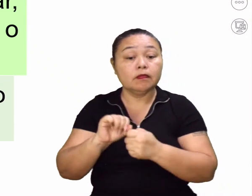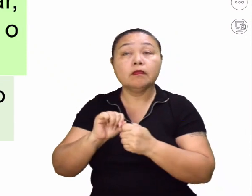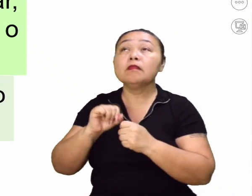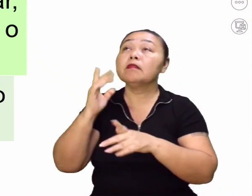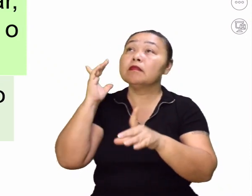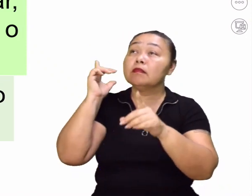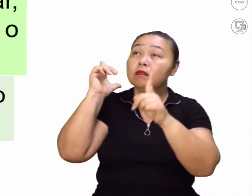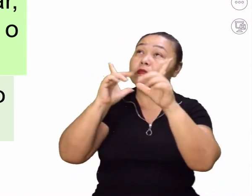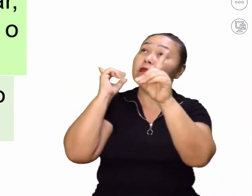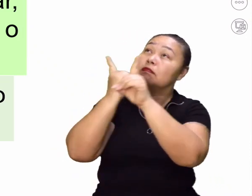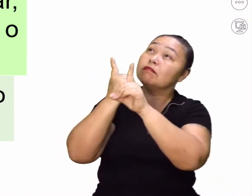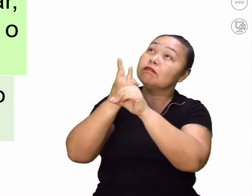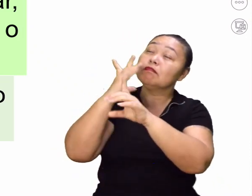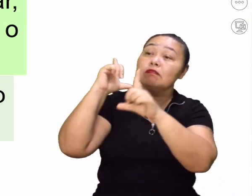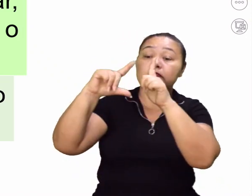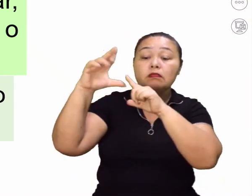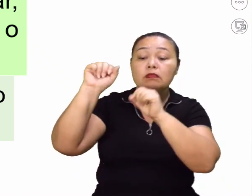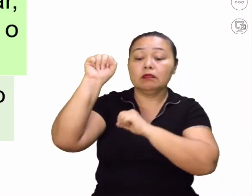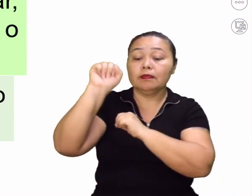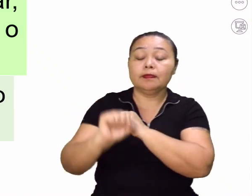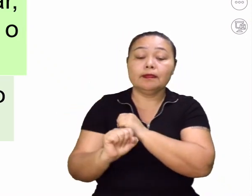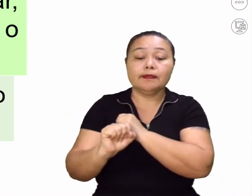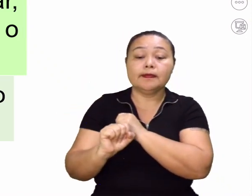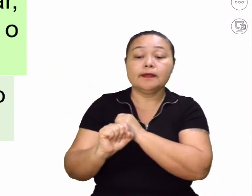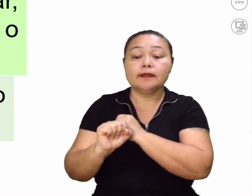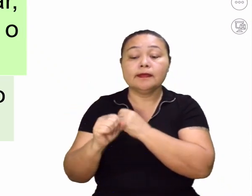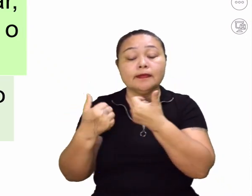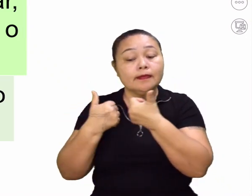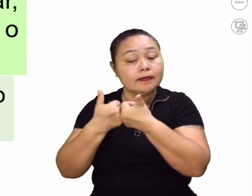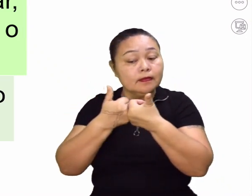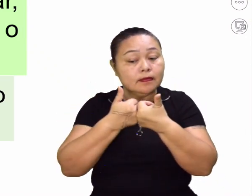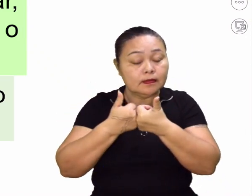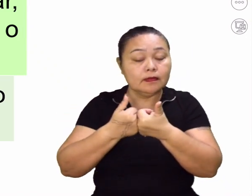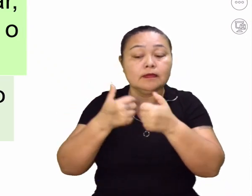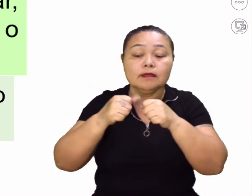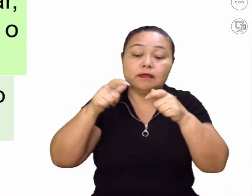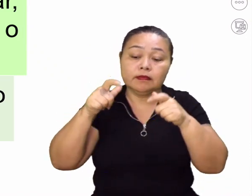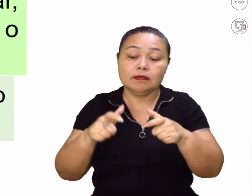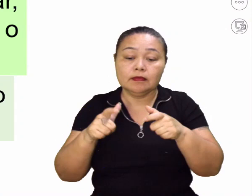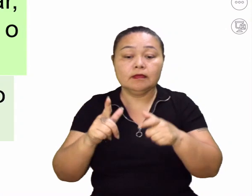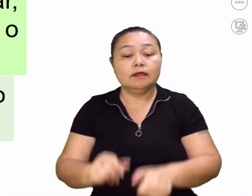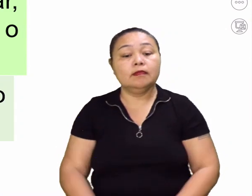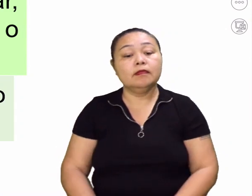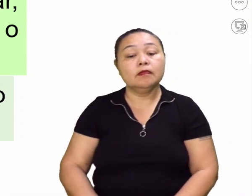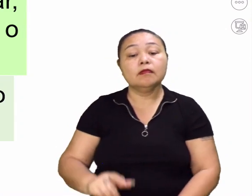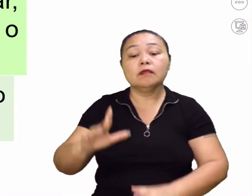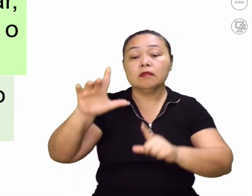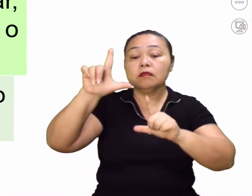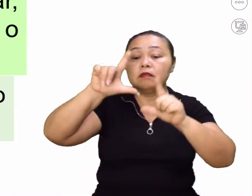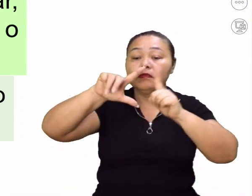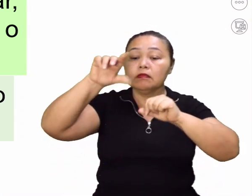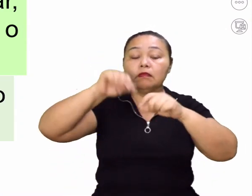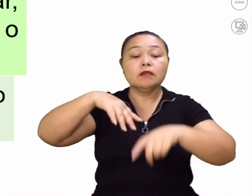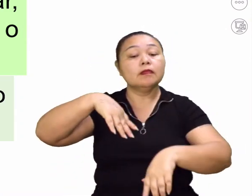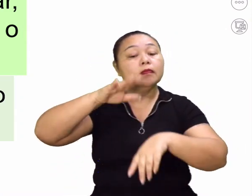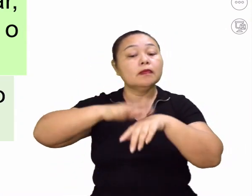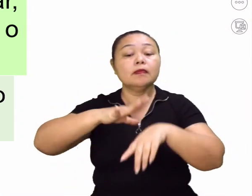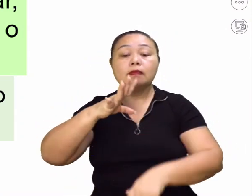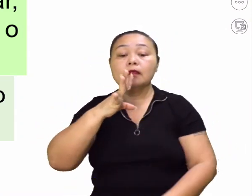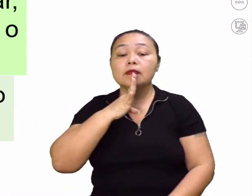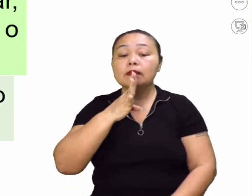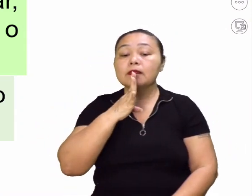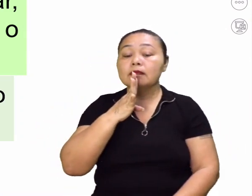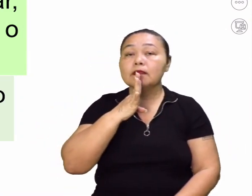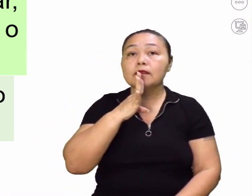a constelação Cruzeiro do Sul. Muito bem. Ela dá uma aproximação de onde a pessoa está. Exato. É a constelação mais